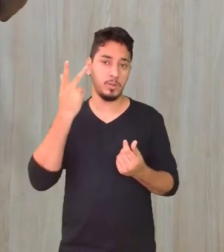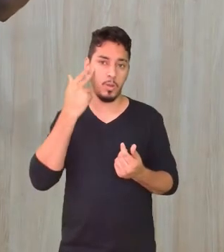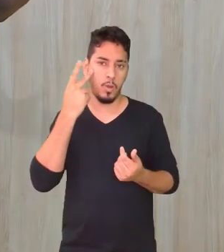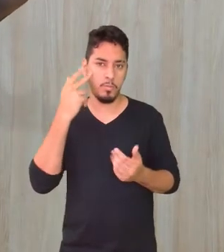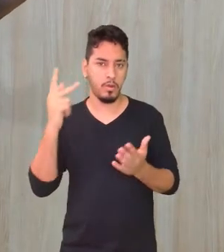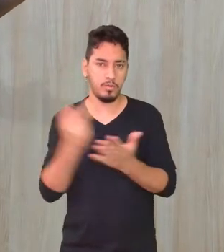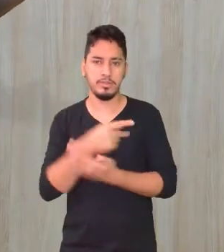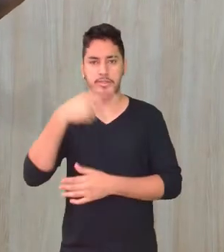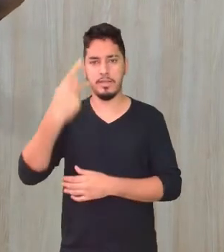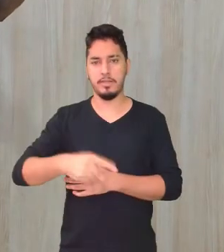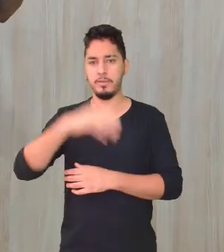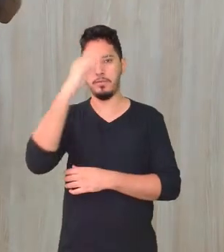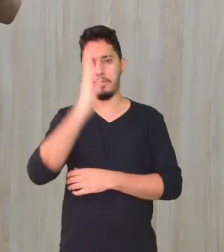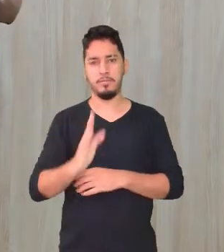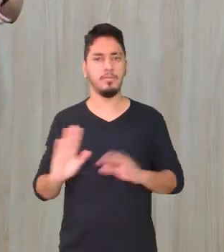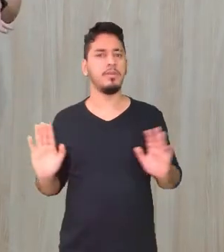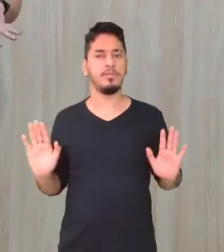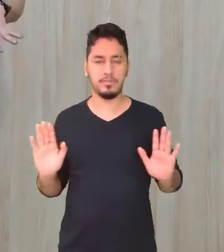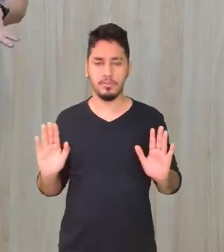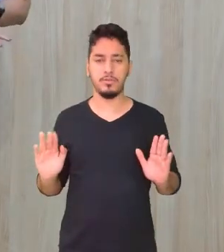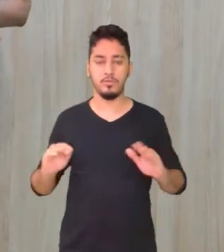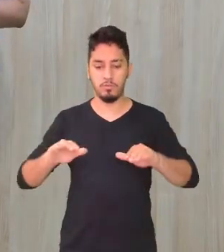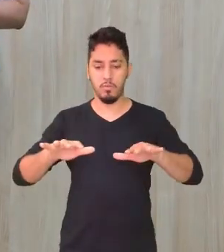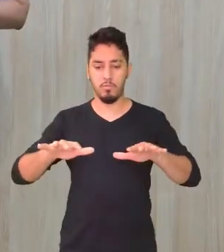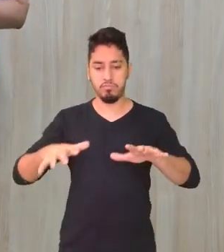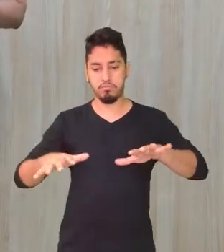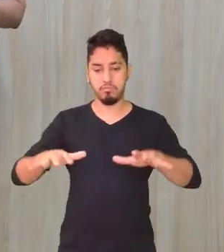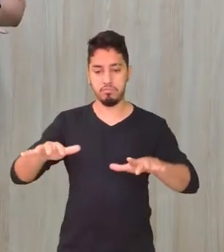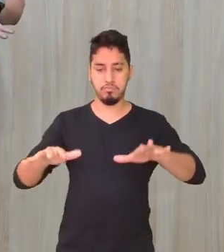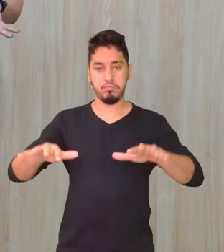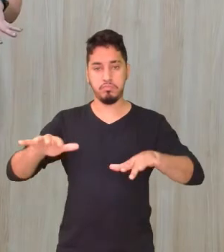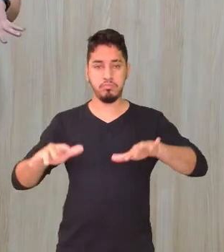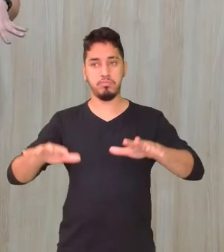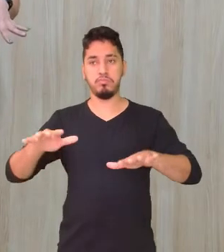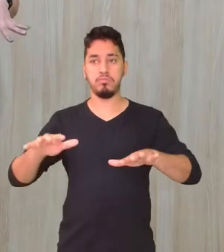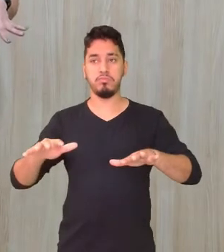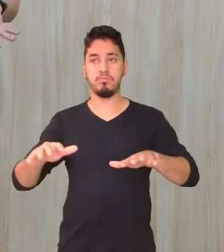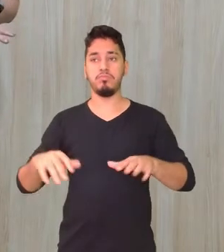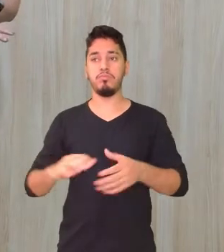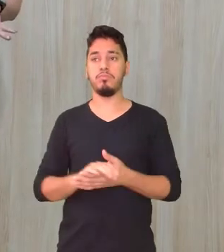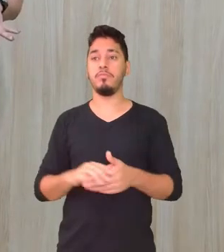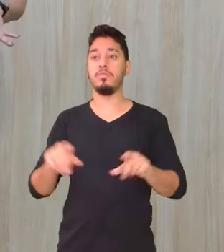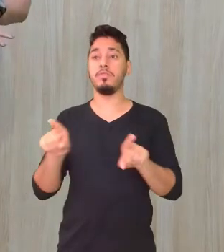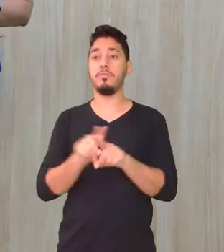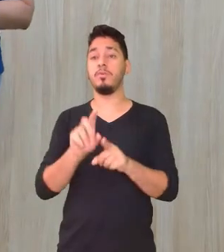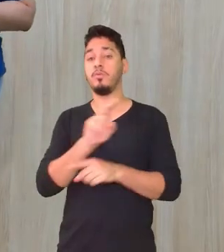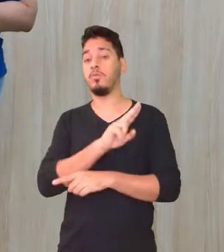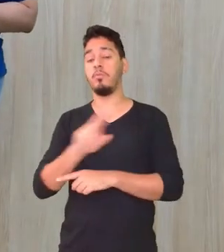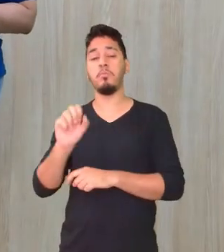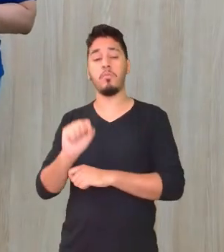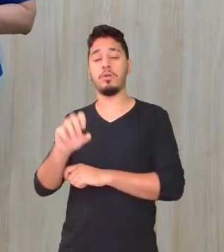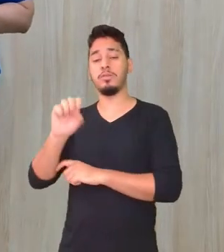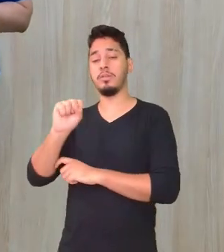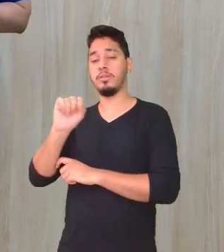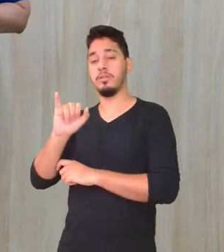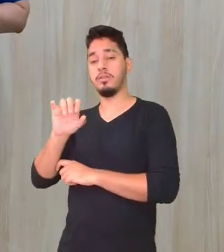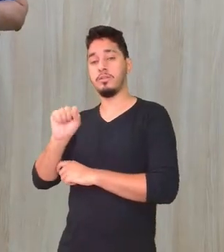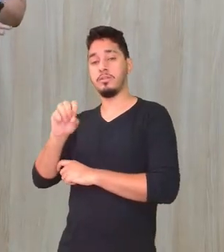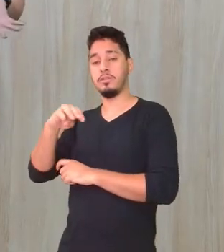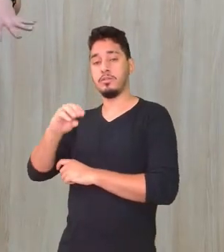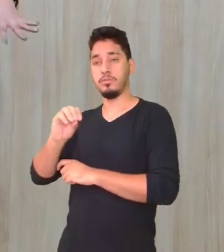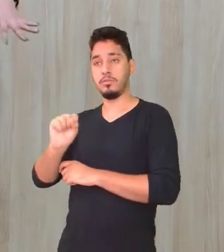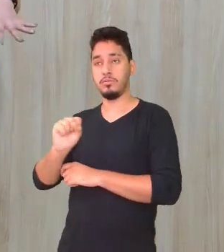normal acontecer aqui no Brasil, né, professor Gilson? Os terremotos, também chamados de sismos, tá certo? Então, ó,